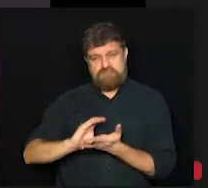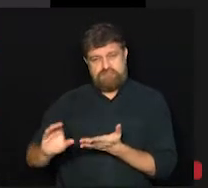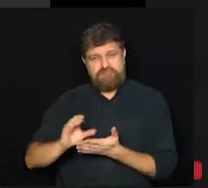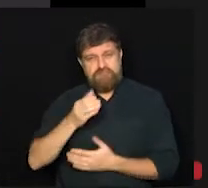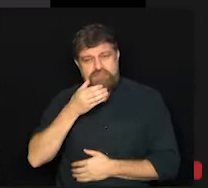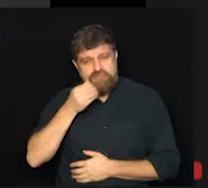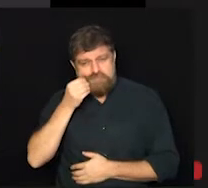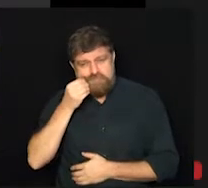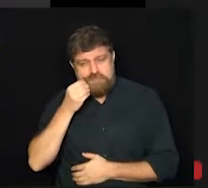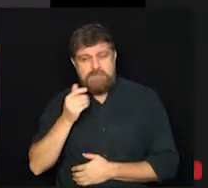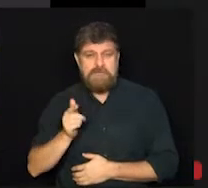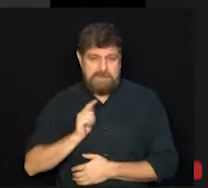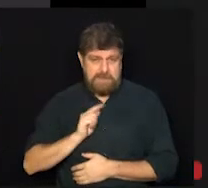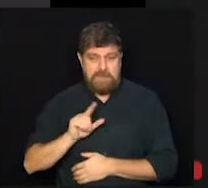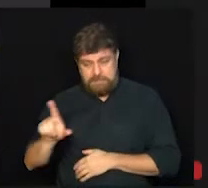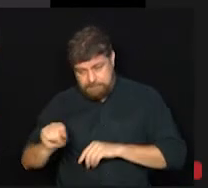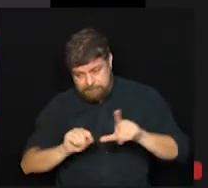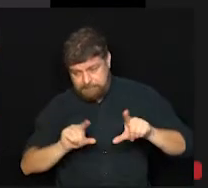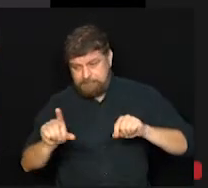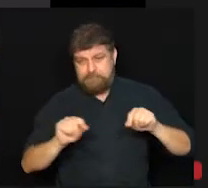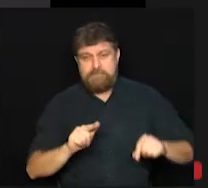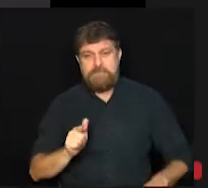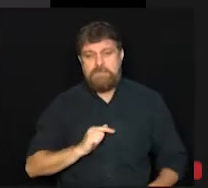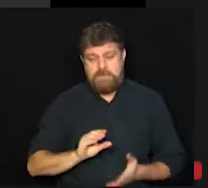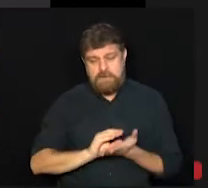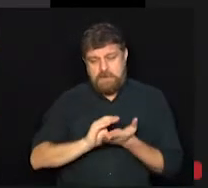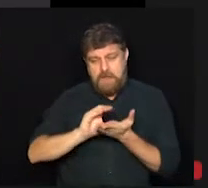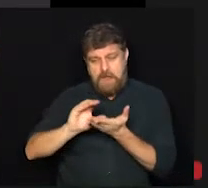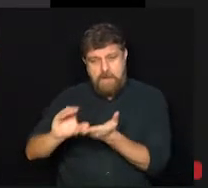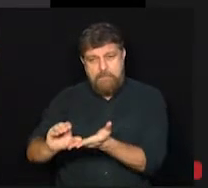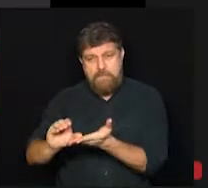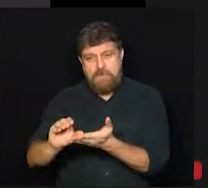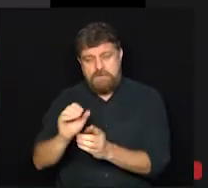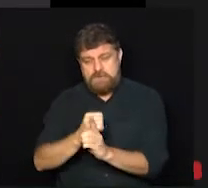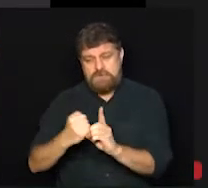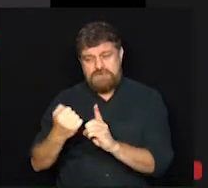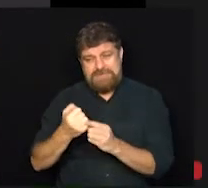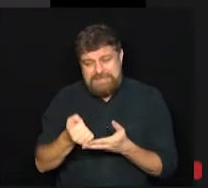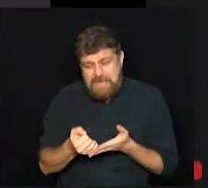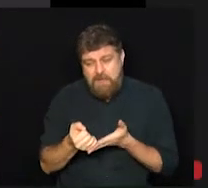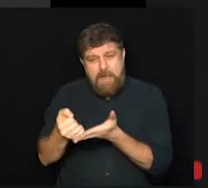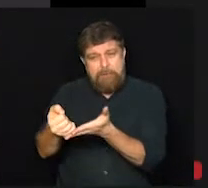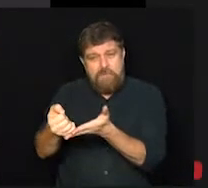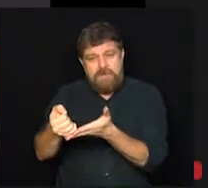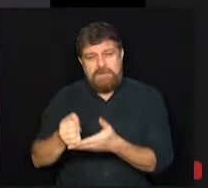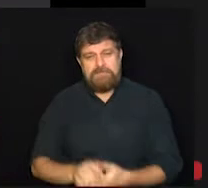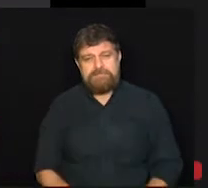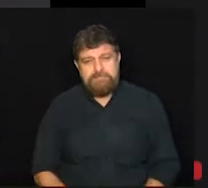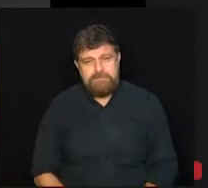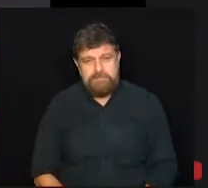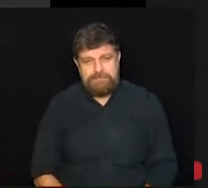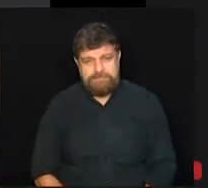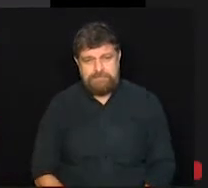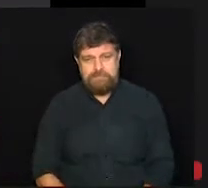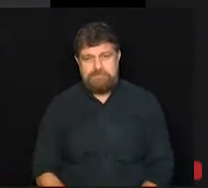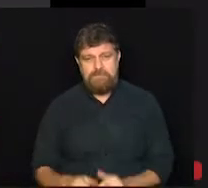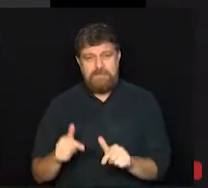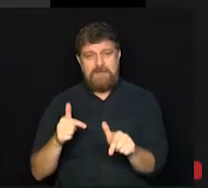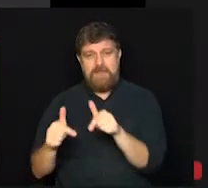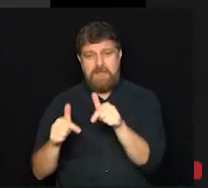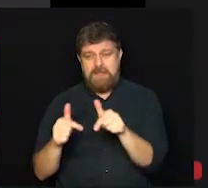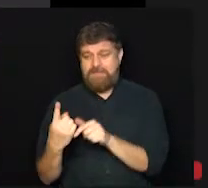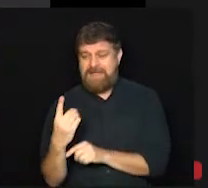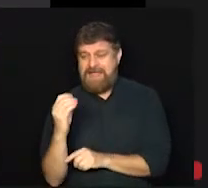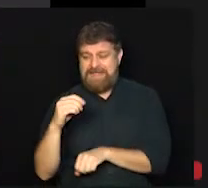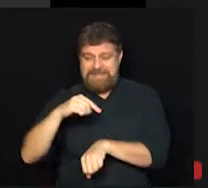essa opção. Damos bolsa, a gente chama de auxílio social, com o trabalho de 10 horas em